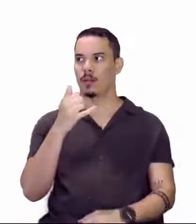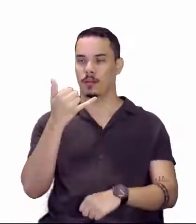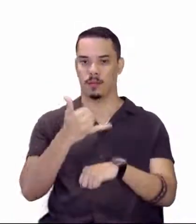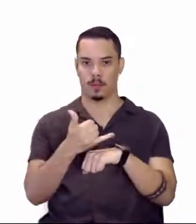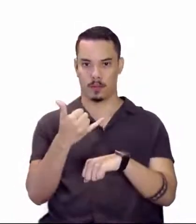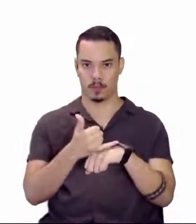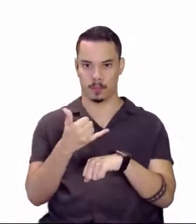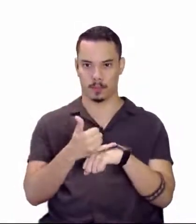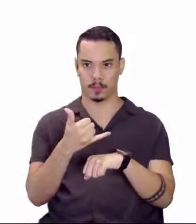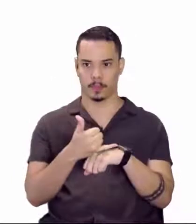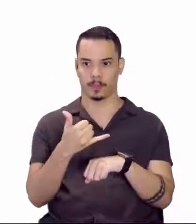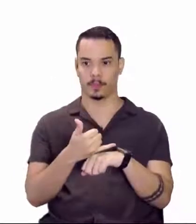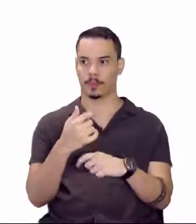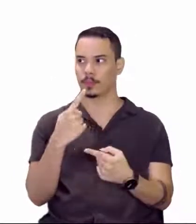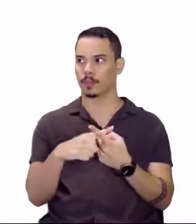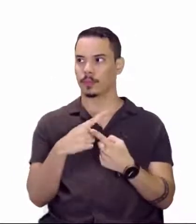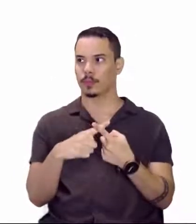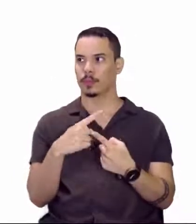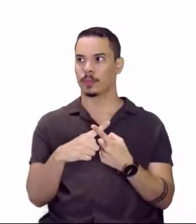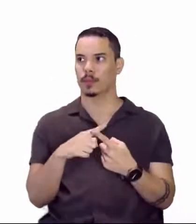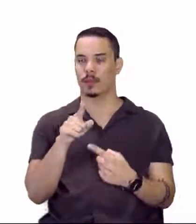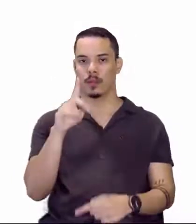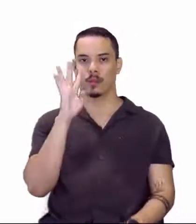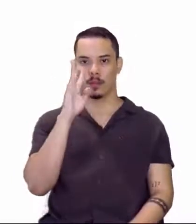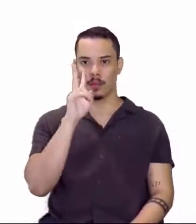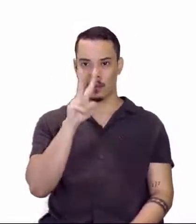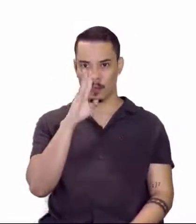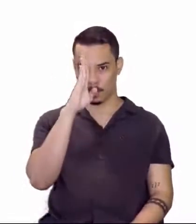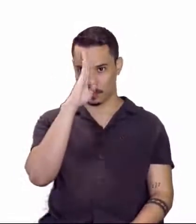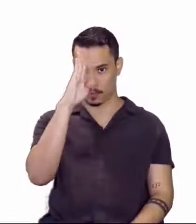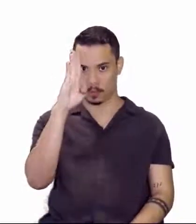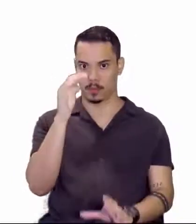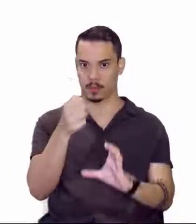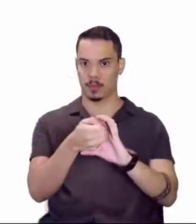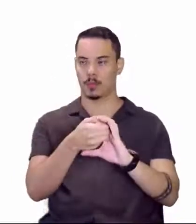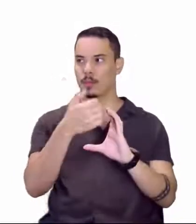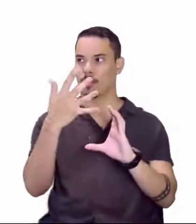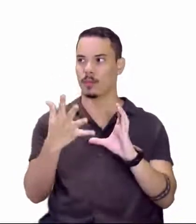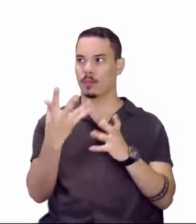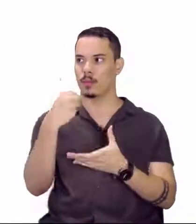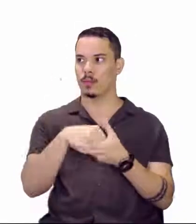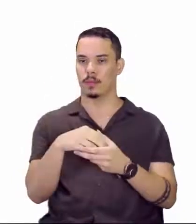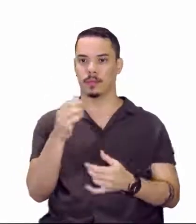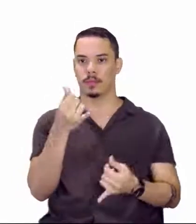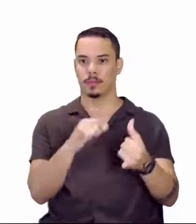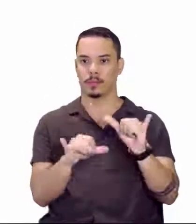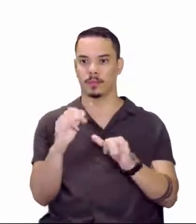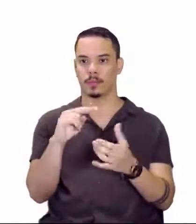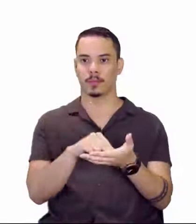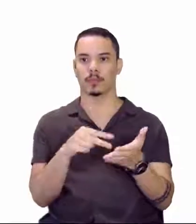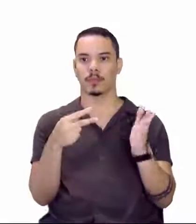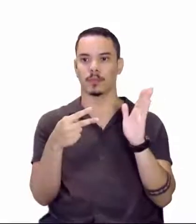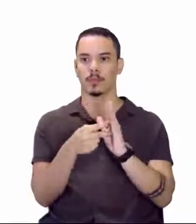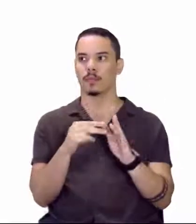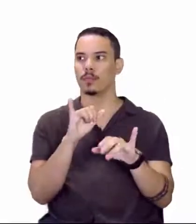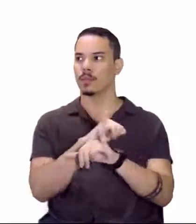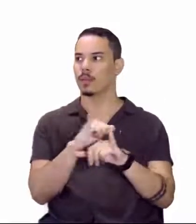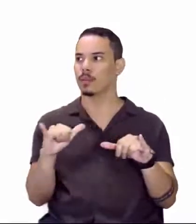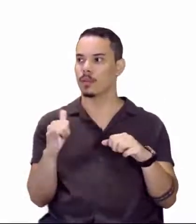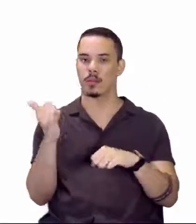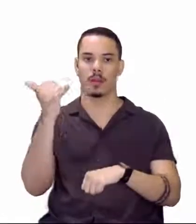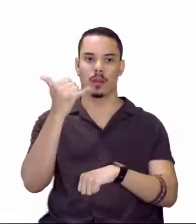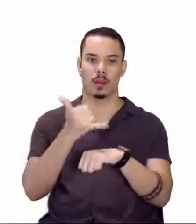não metais, a sua principal característica química é a tendência agora em formar ânions, quer